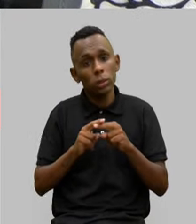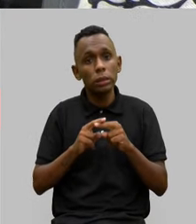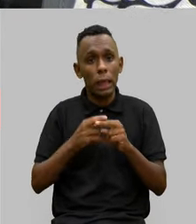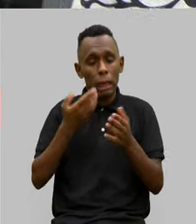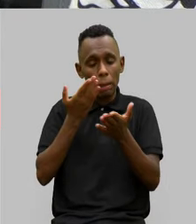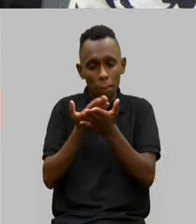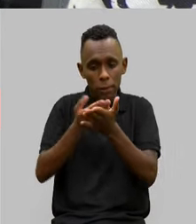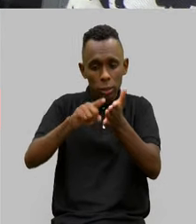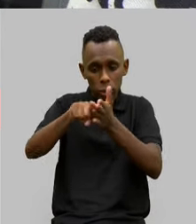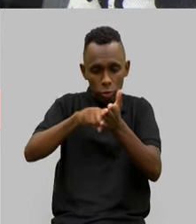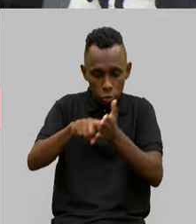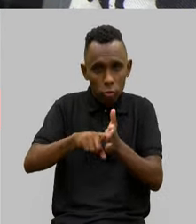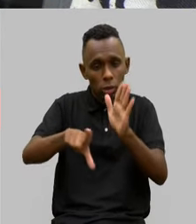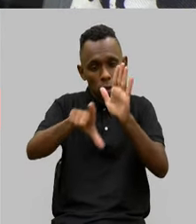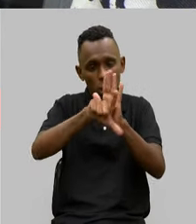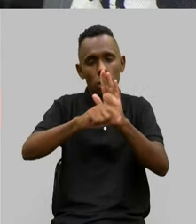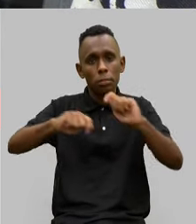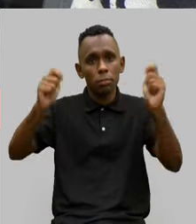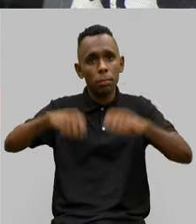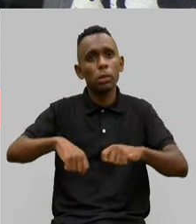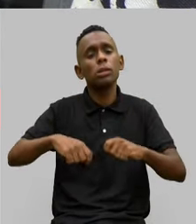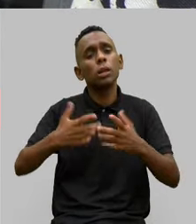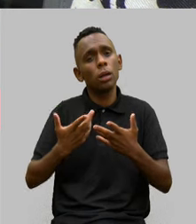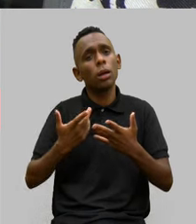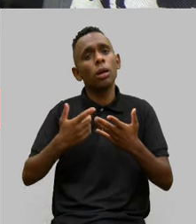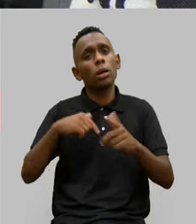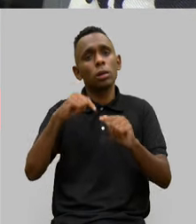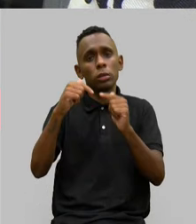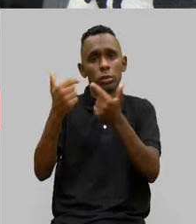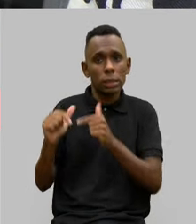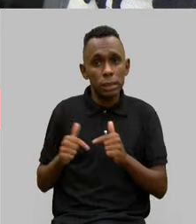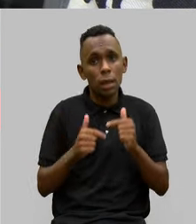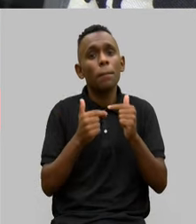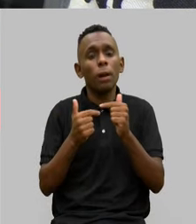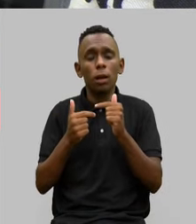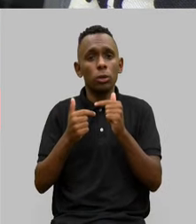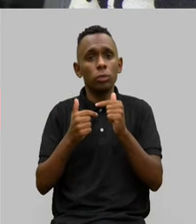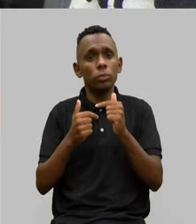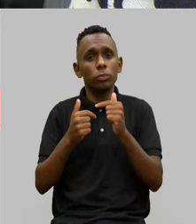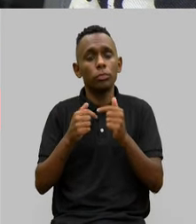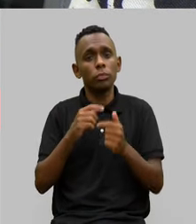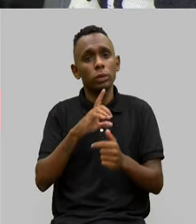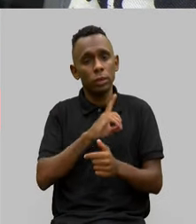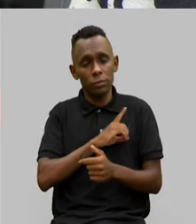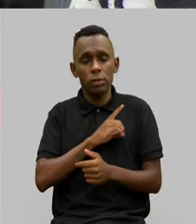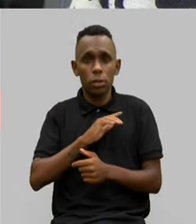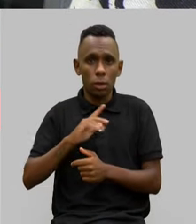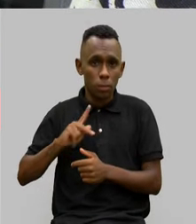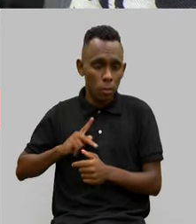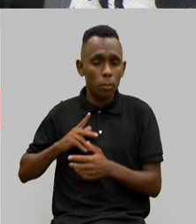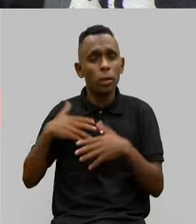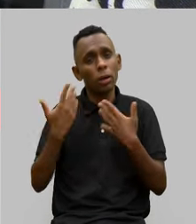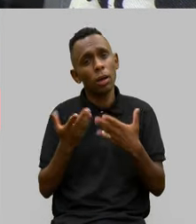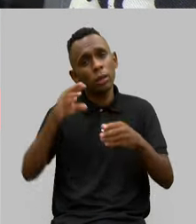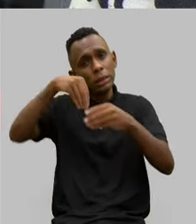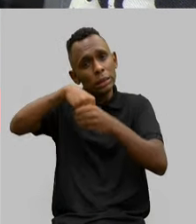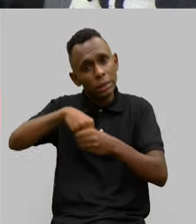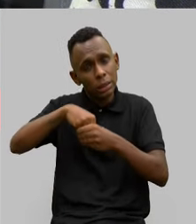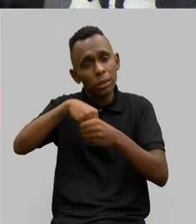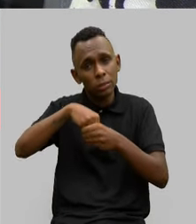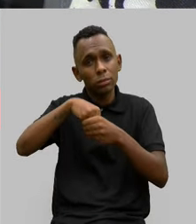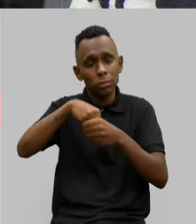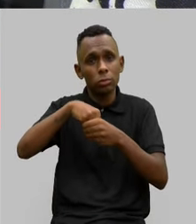estudo sobre a legislação aplicável e as possibilidades de atuação da Defensoria Pública É um mecanismo interno em que